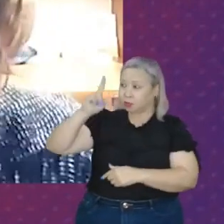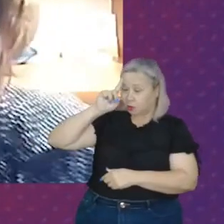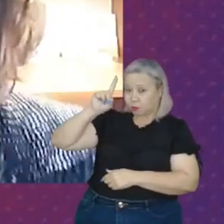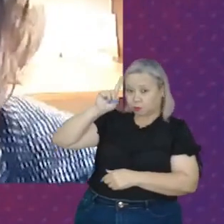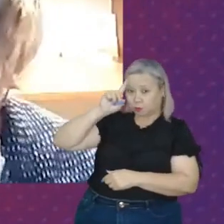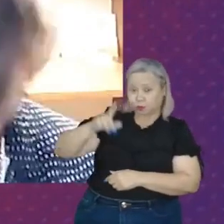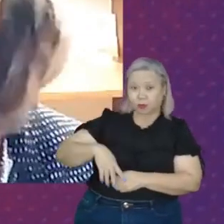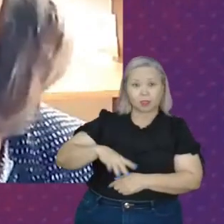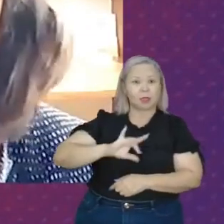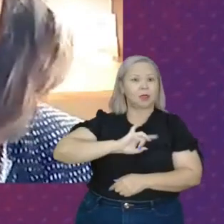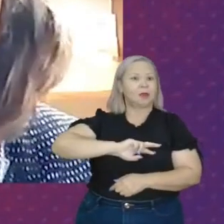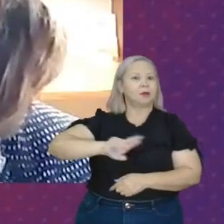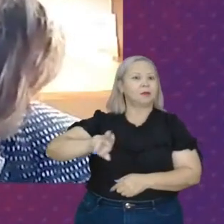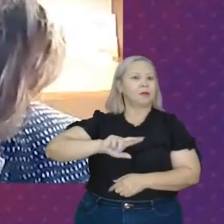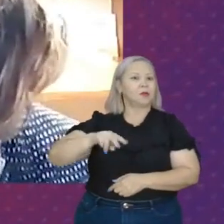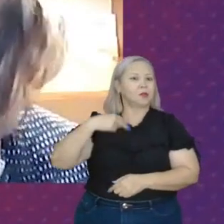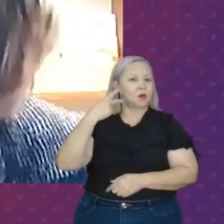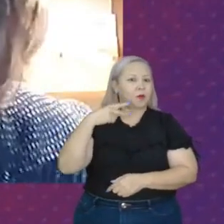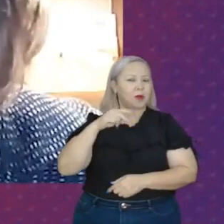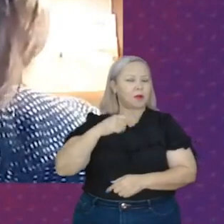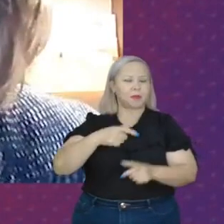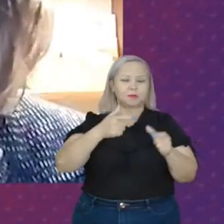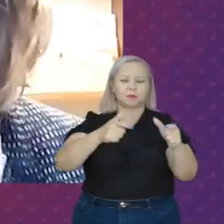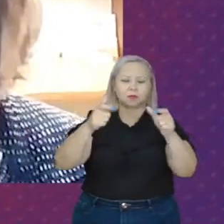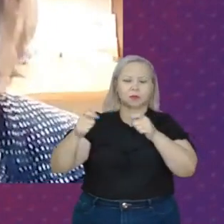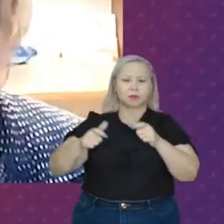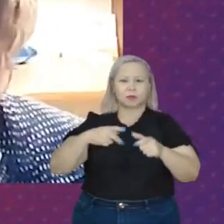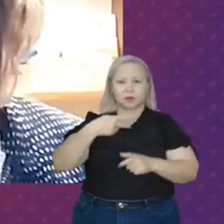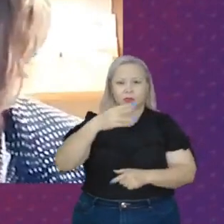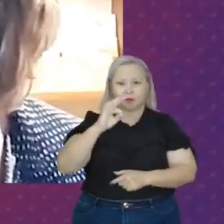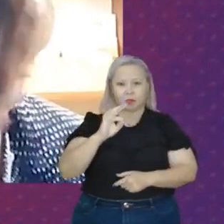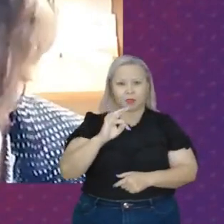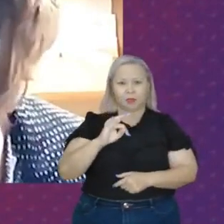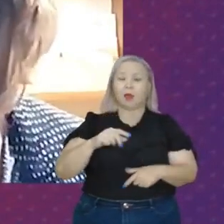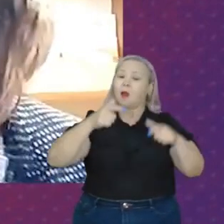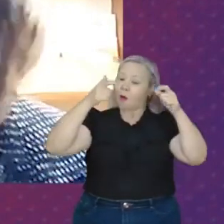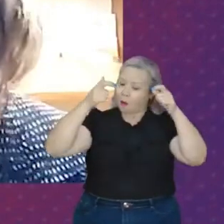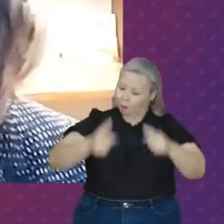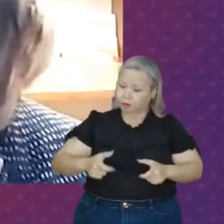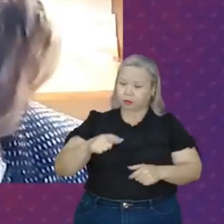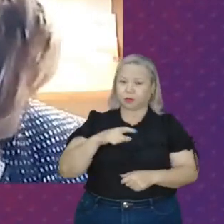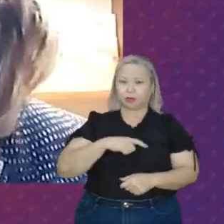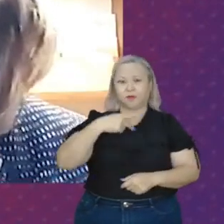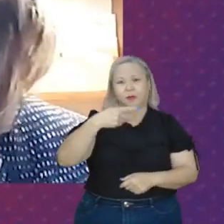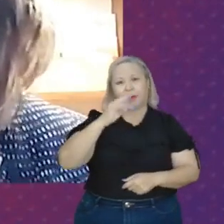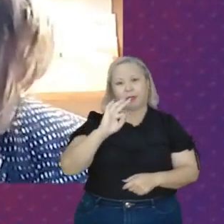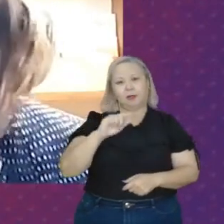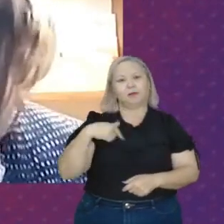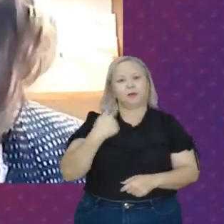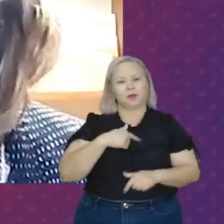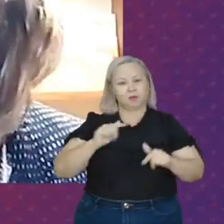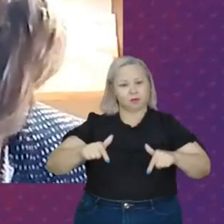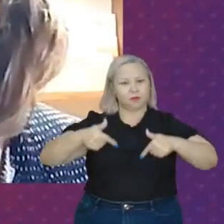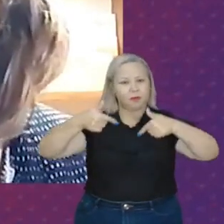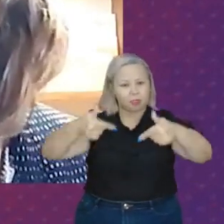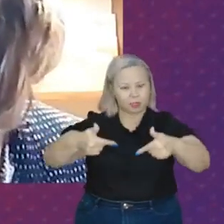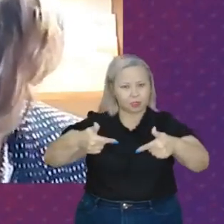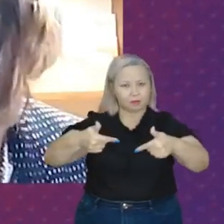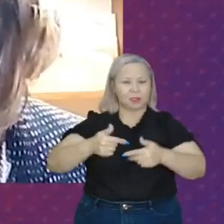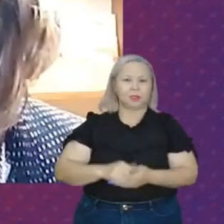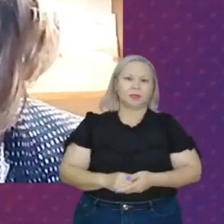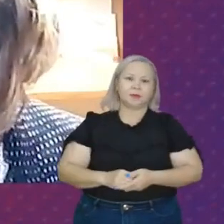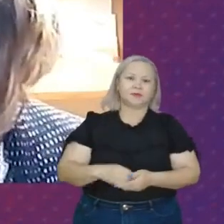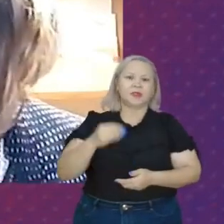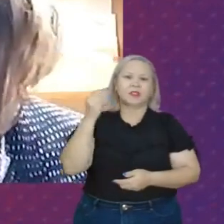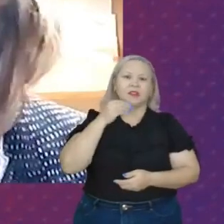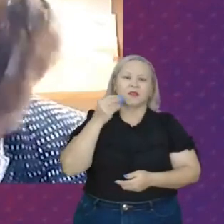parlamento, mas em todas as instâncias do PT e onde houver petistas, nós estamos enfrentando a subrepresentação feminina